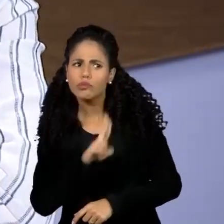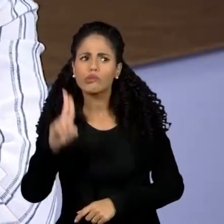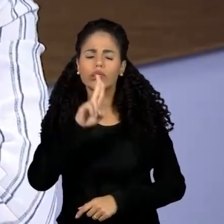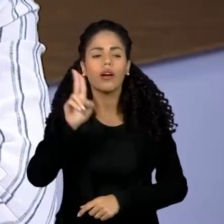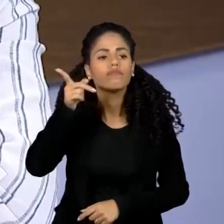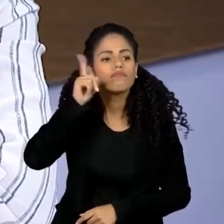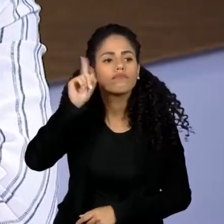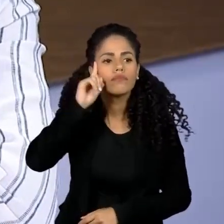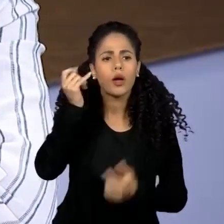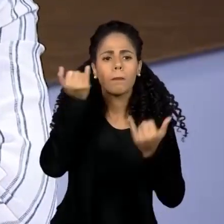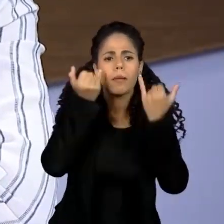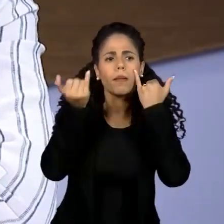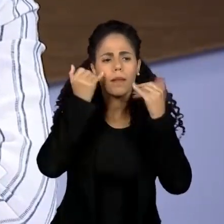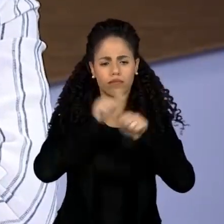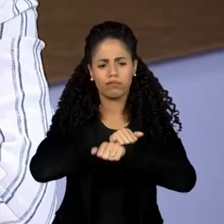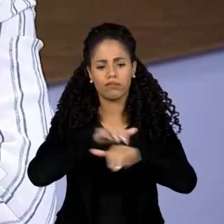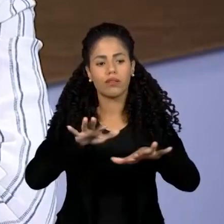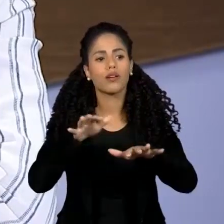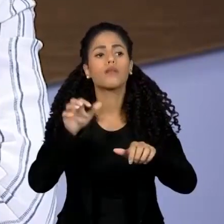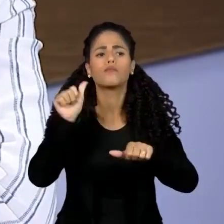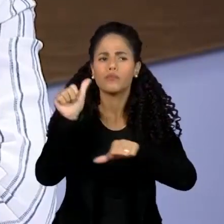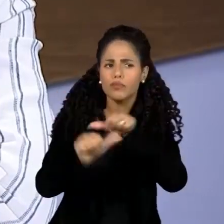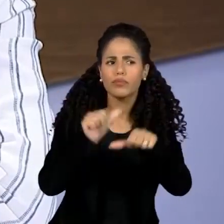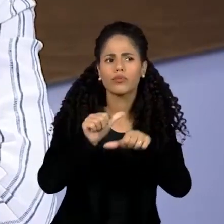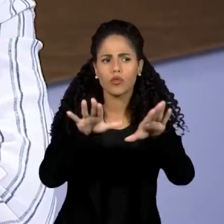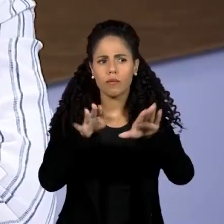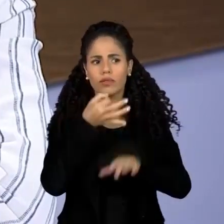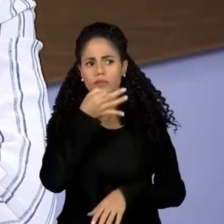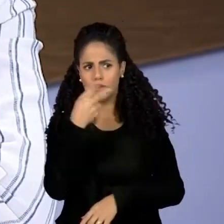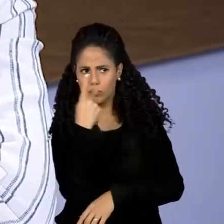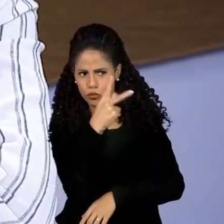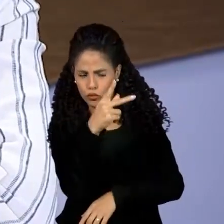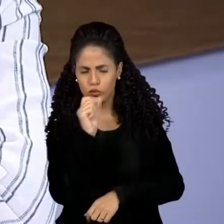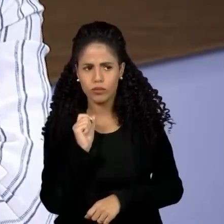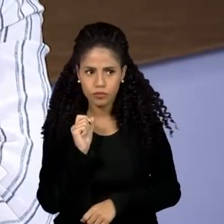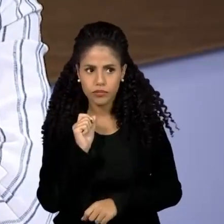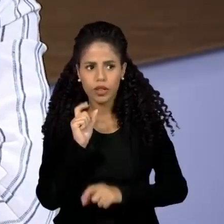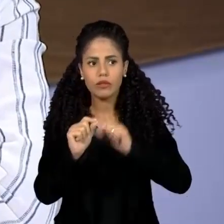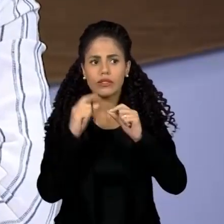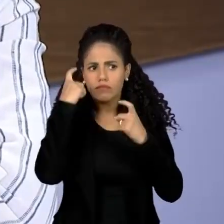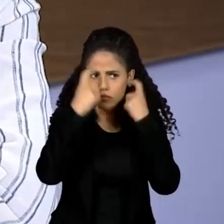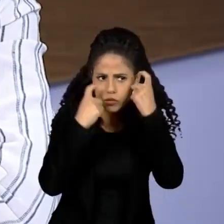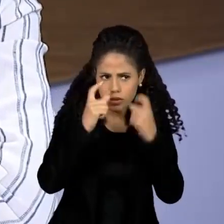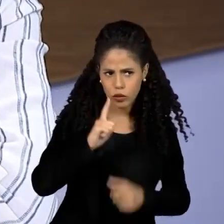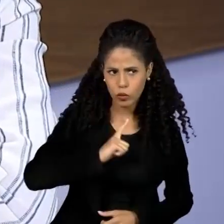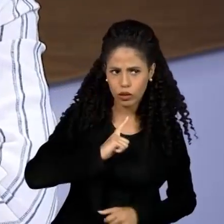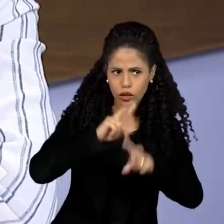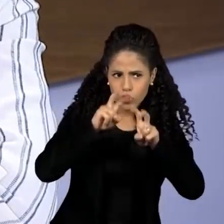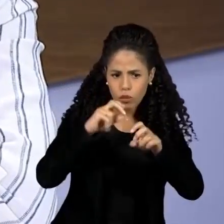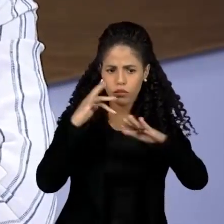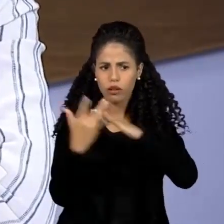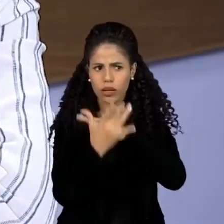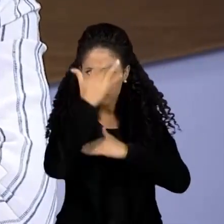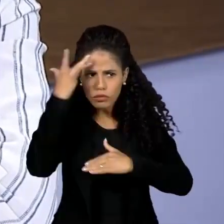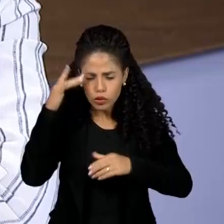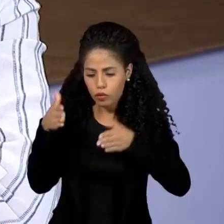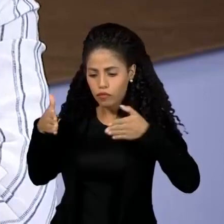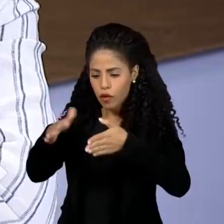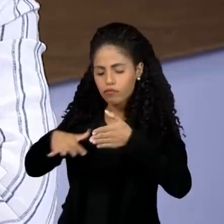gera informação mudou muito. E eu queria saber se você tem alguma preocupação com isso, né? Alguns economistas se